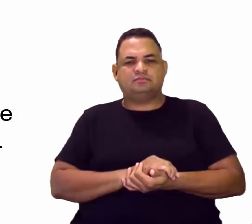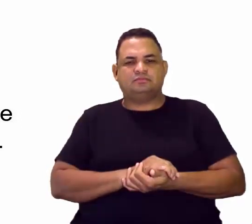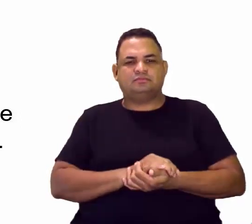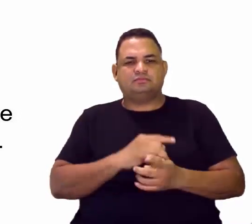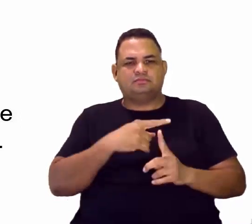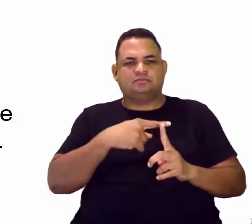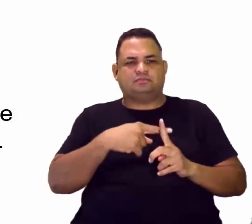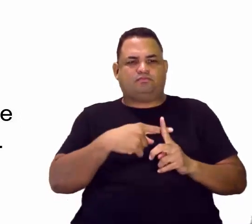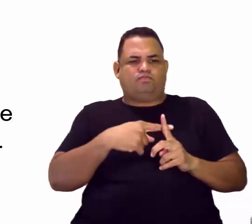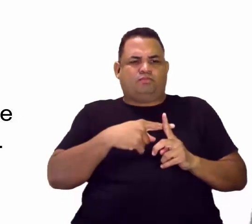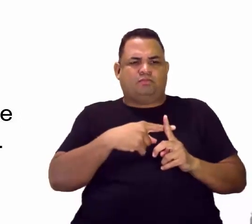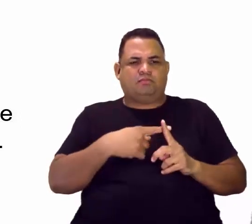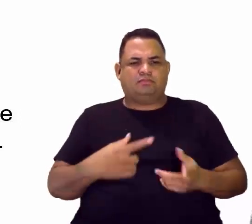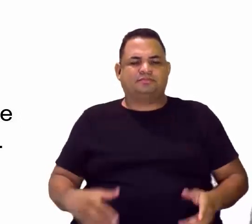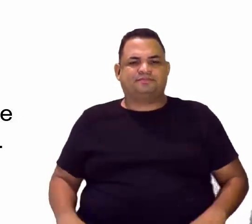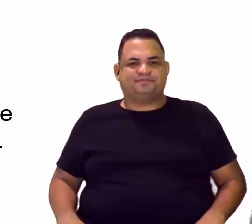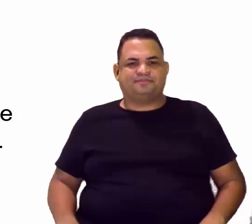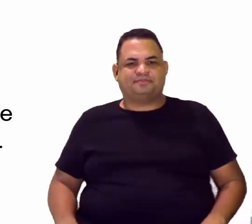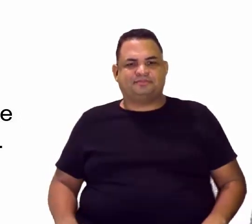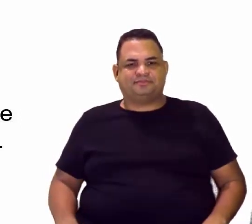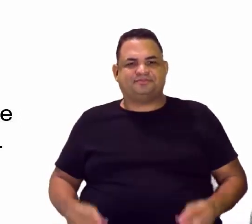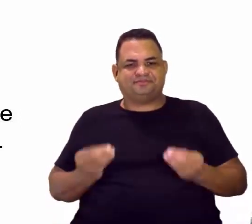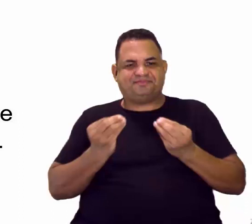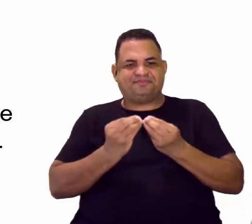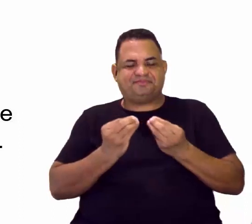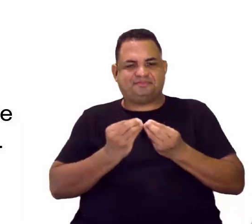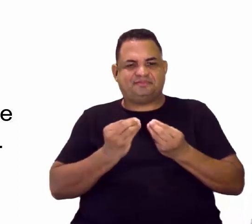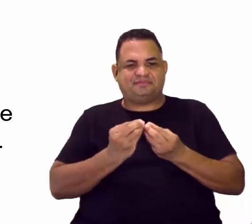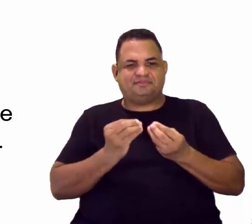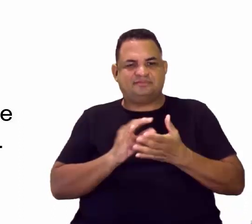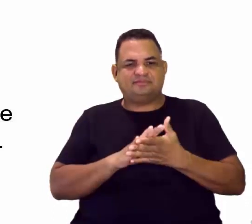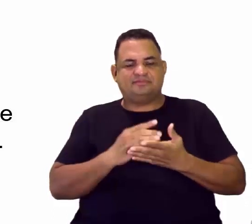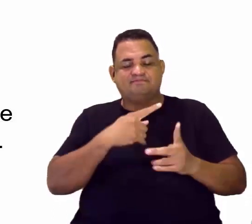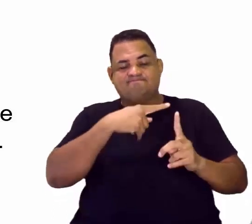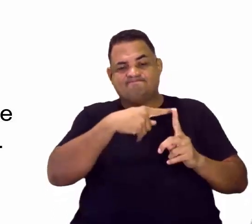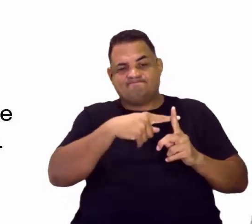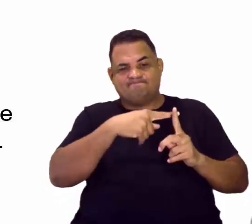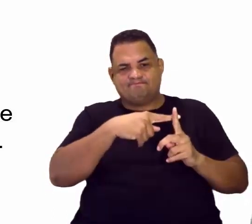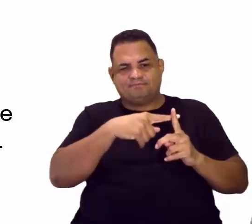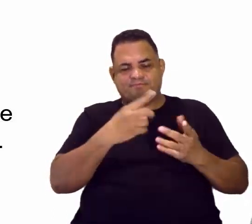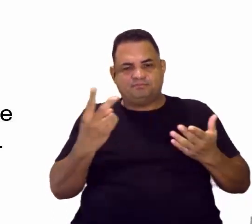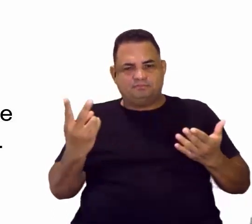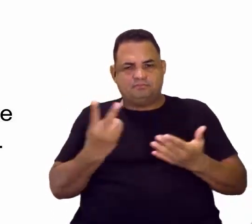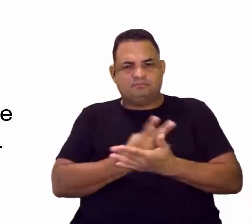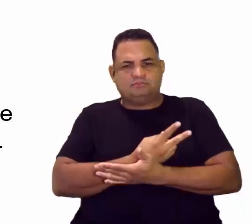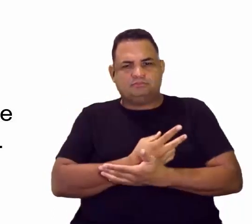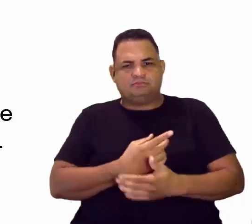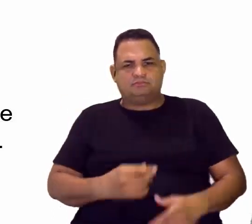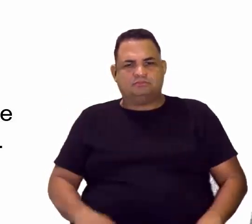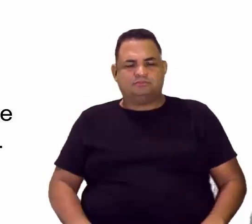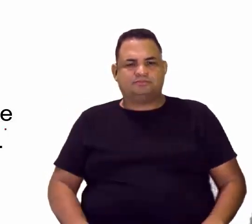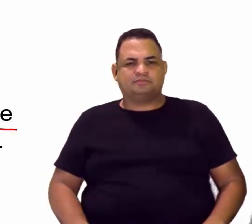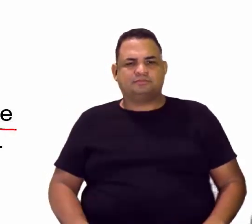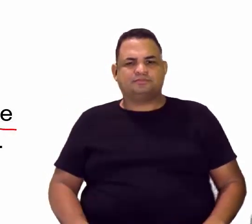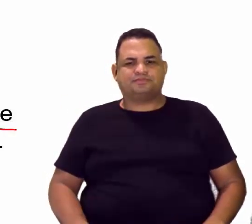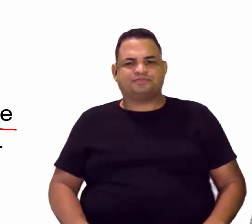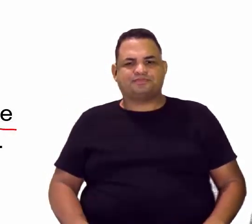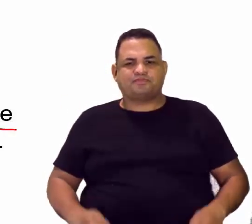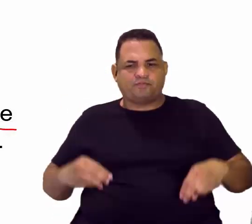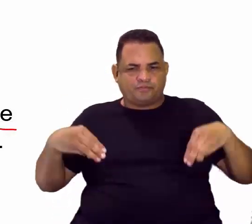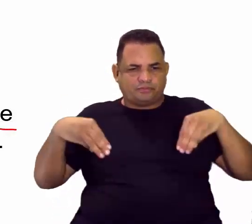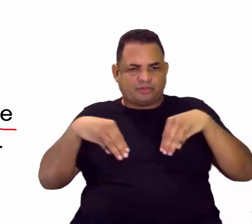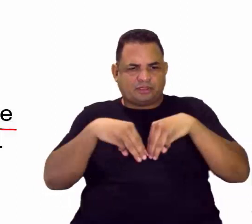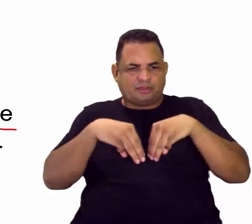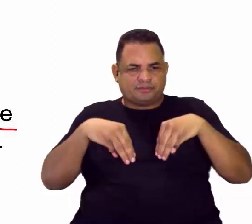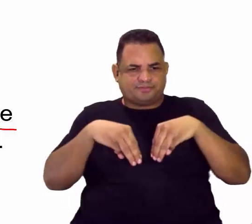polar. Então, em moléculas assim, a parte positiva, o que acontece? Ela atrai